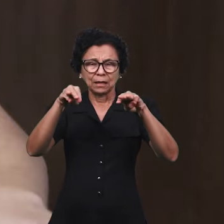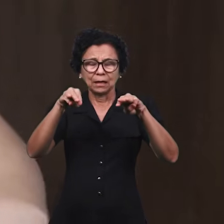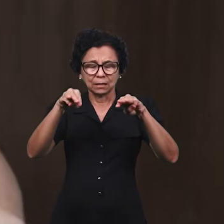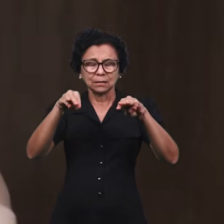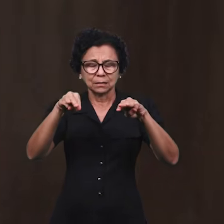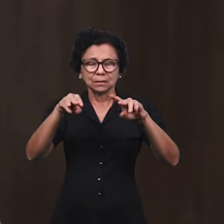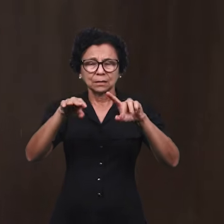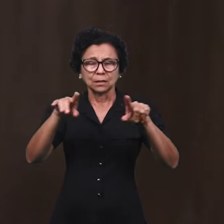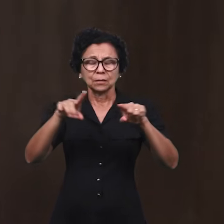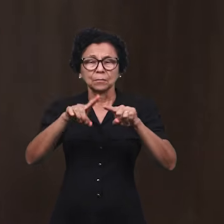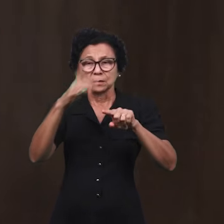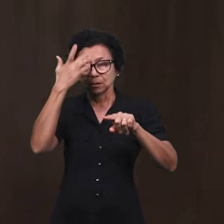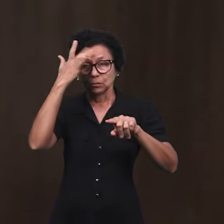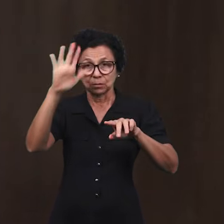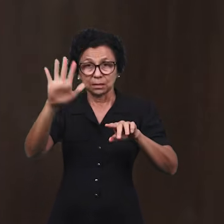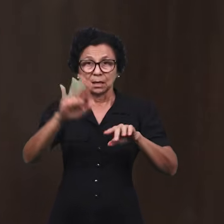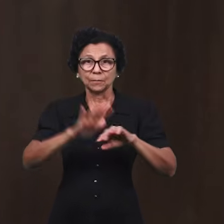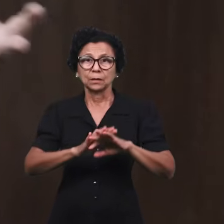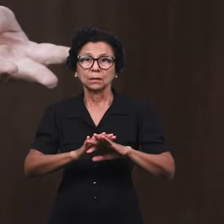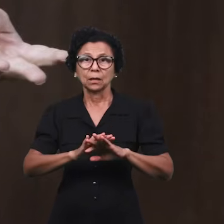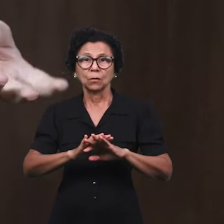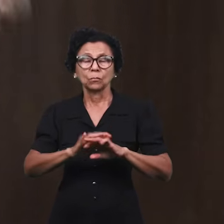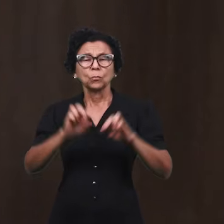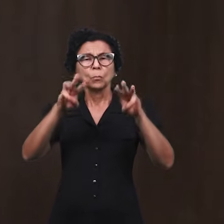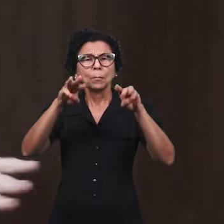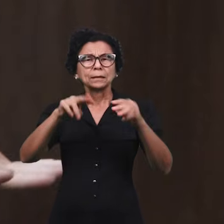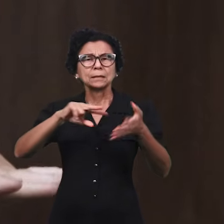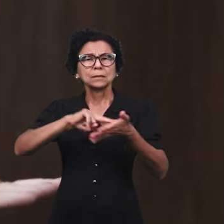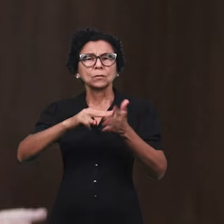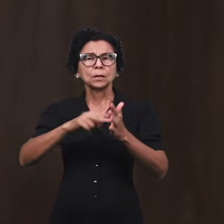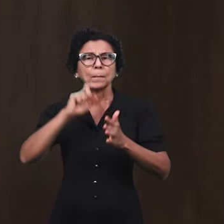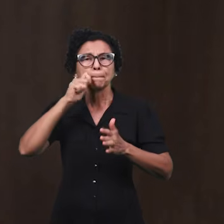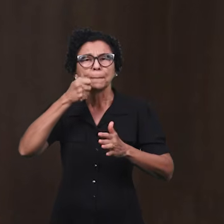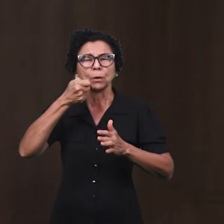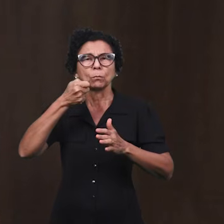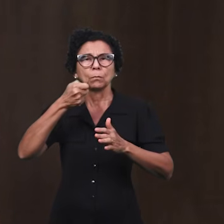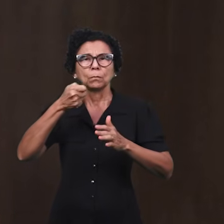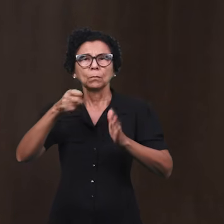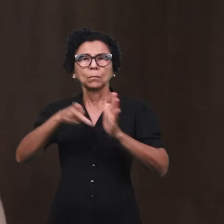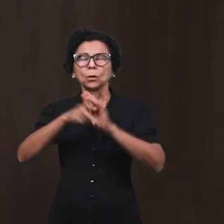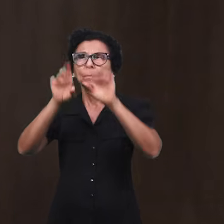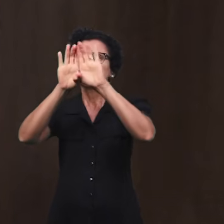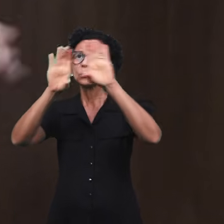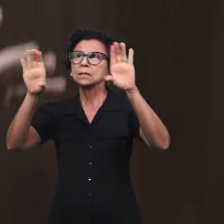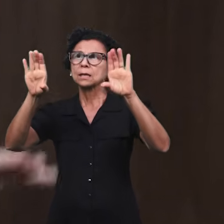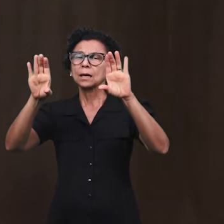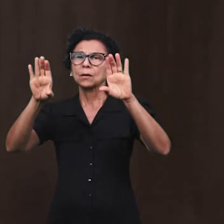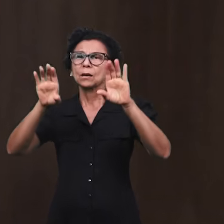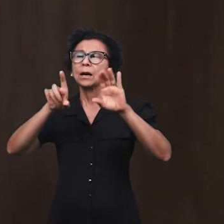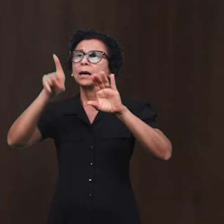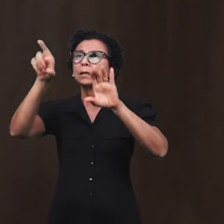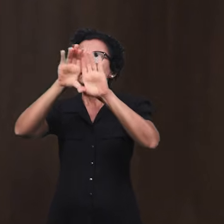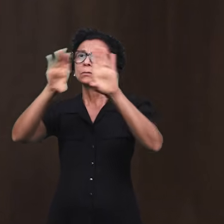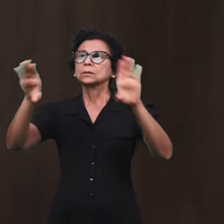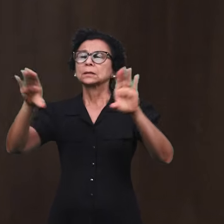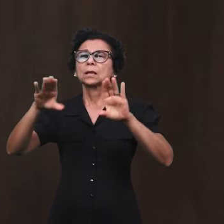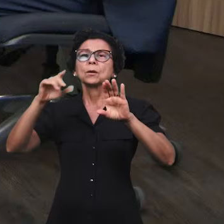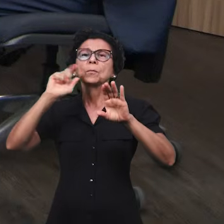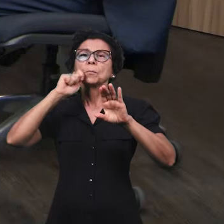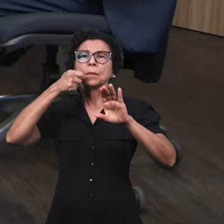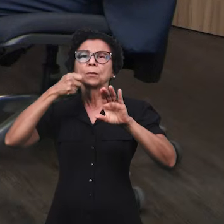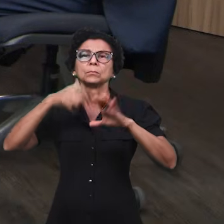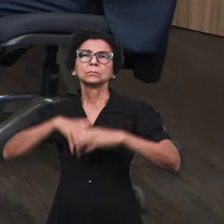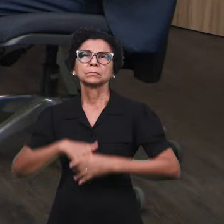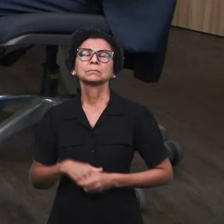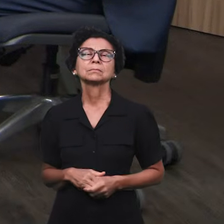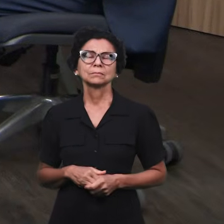lá e pegou. Faz o pão, não tem problema. Existe sinal para maná? Existe, mas na hora eu não lembrei. Então vai adaptando da